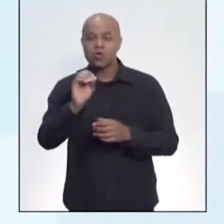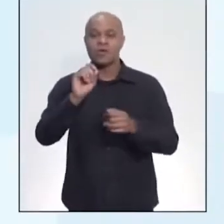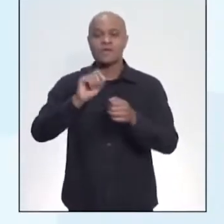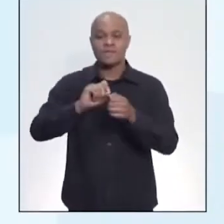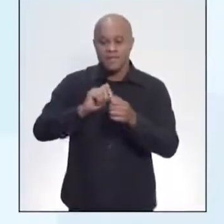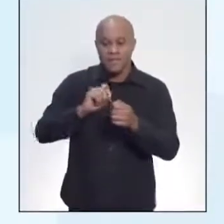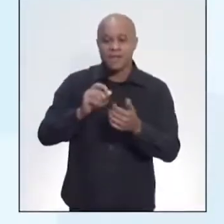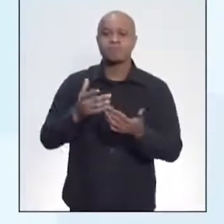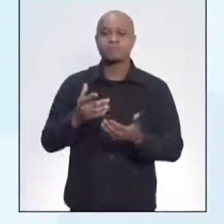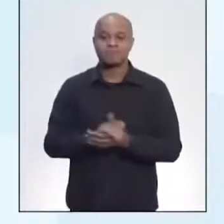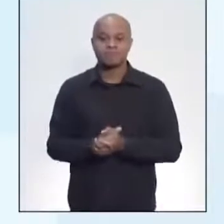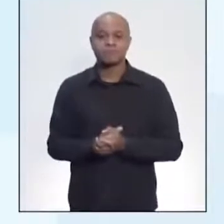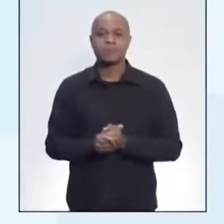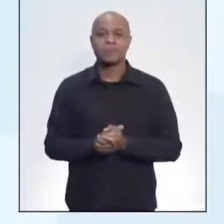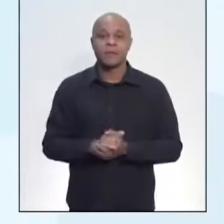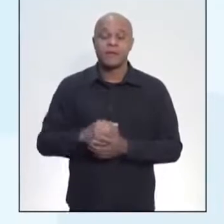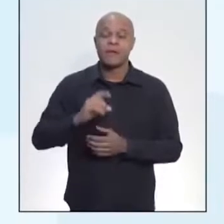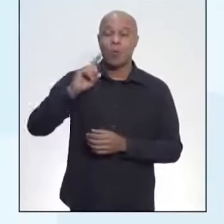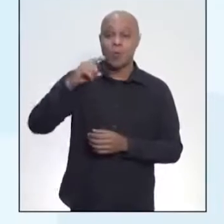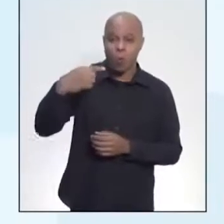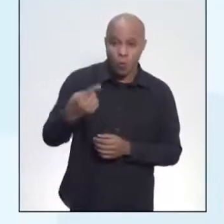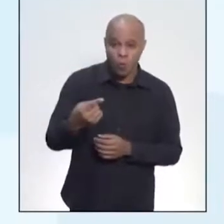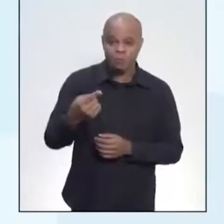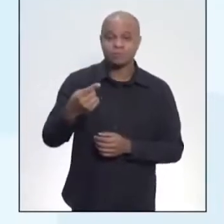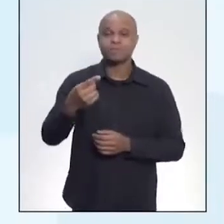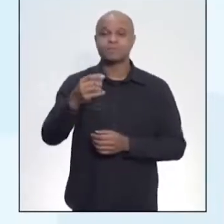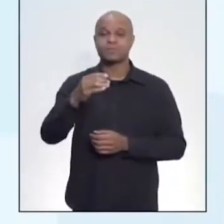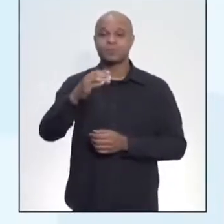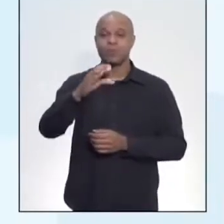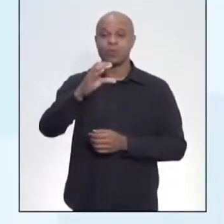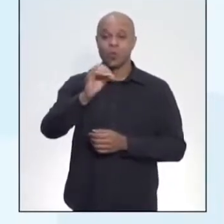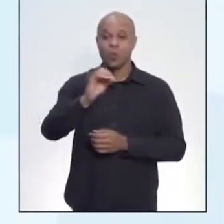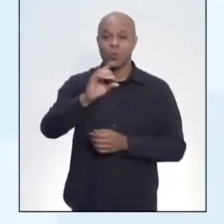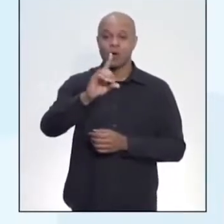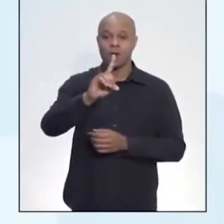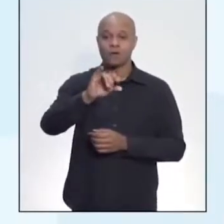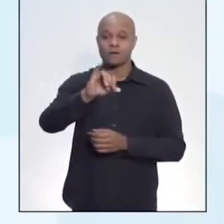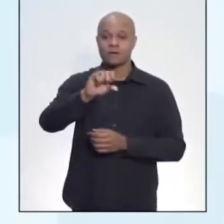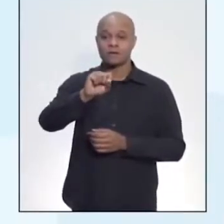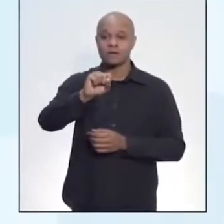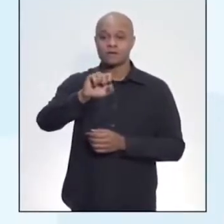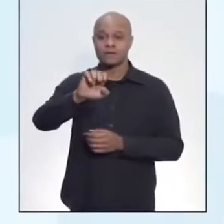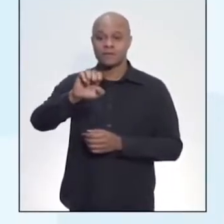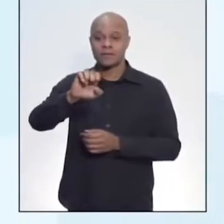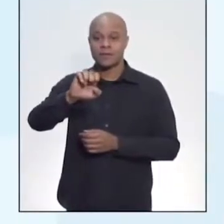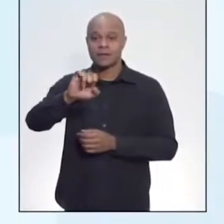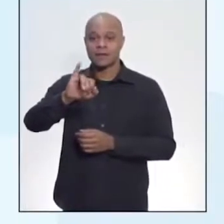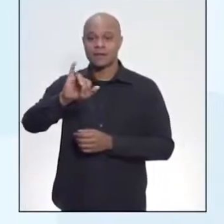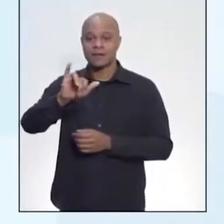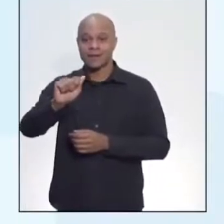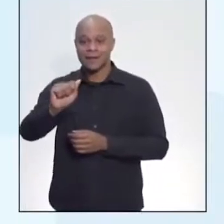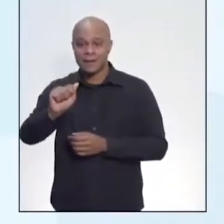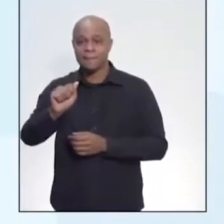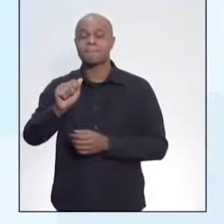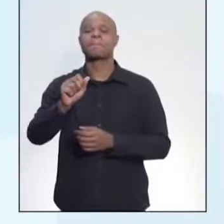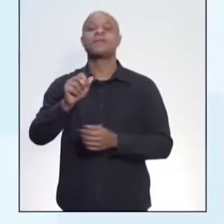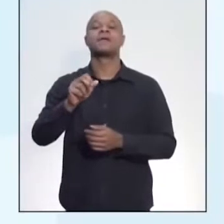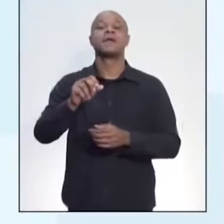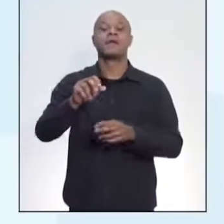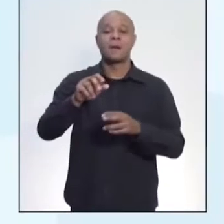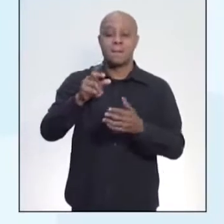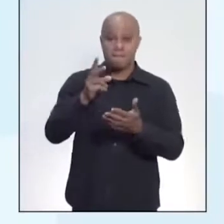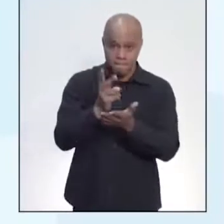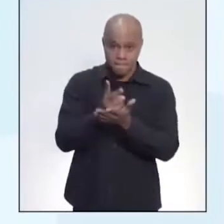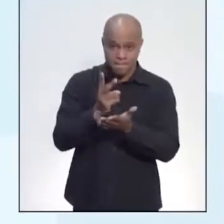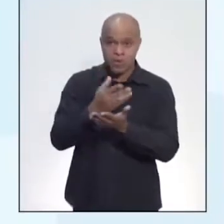de Tróia e a odisseia é uma sequência da Ilíada outra obra creditada ao autor e é um poema